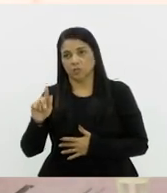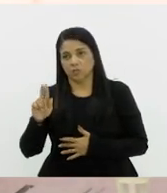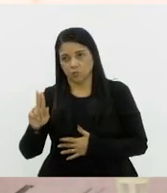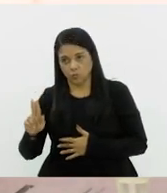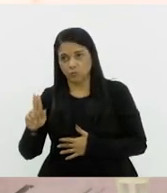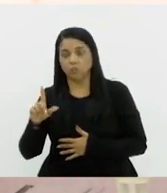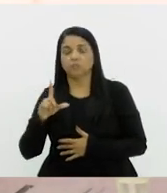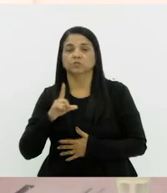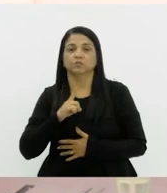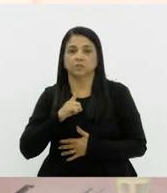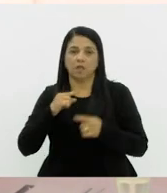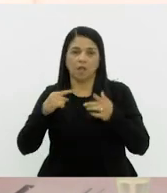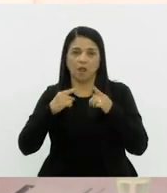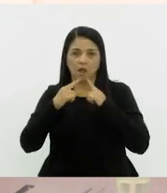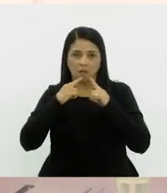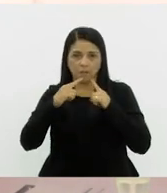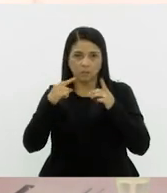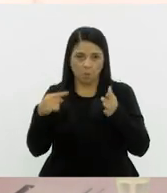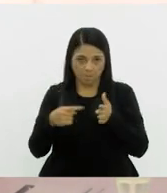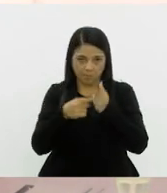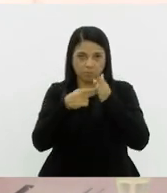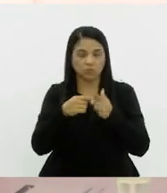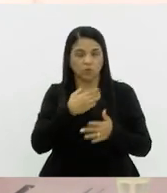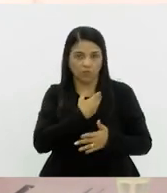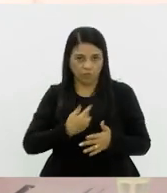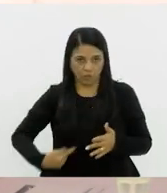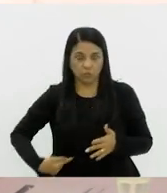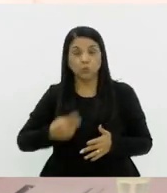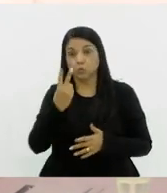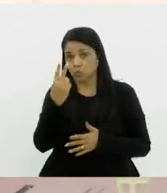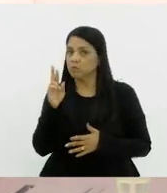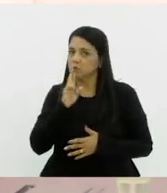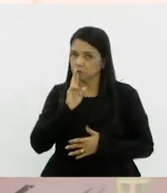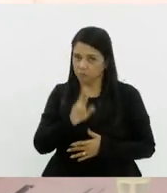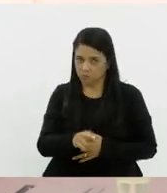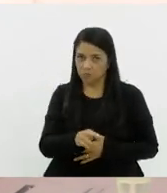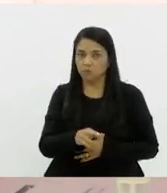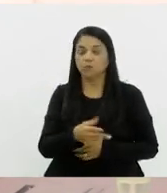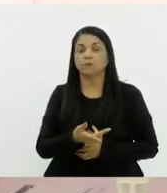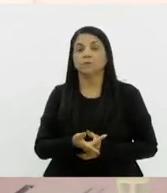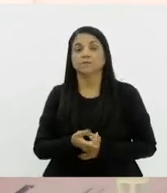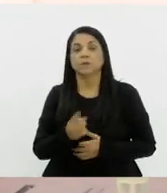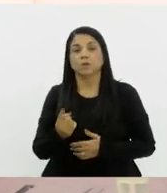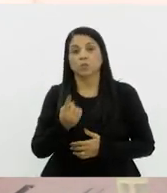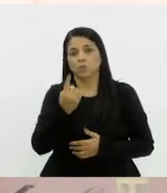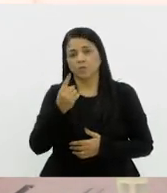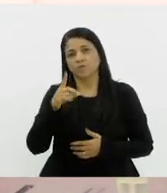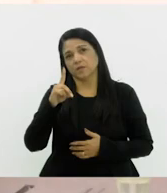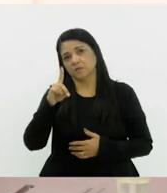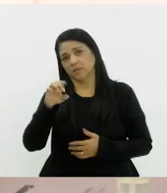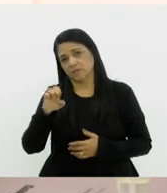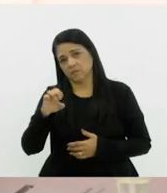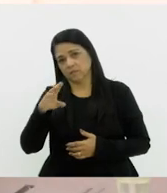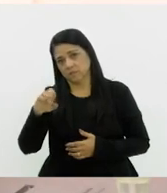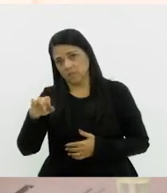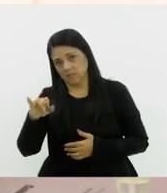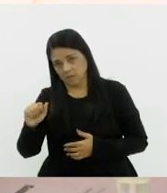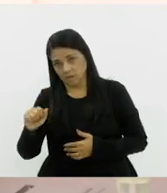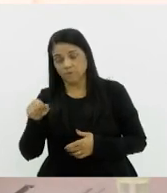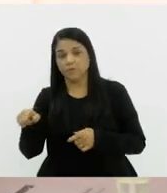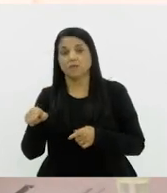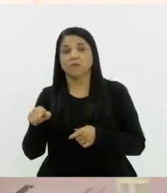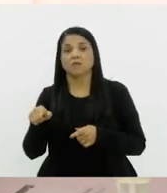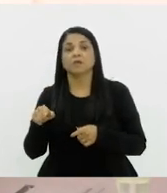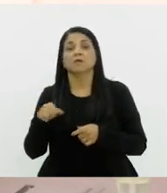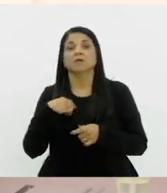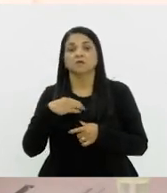os órgãos de governo. Duas responderam, uma, se eu não me engano, foi o DSE, me permita se eu estiver errado, disse que